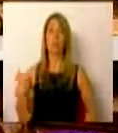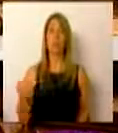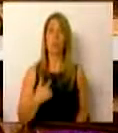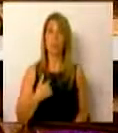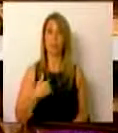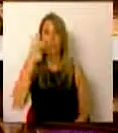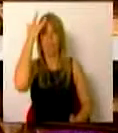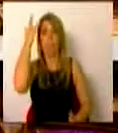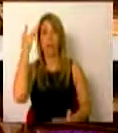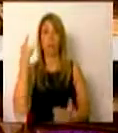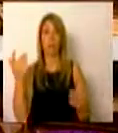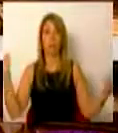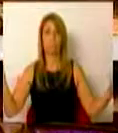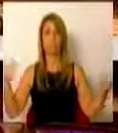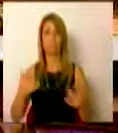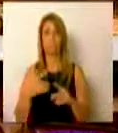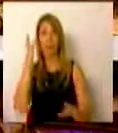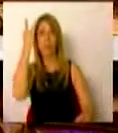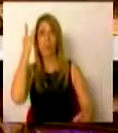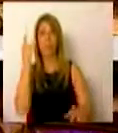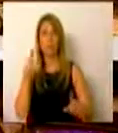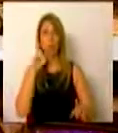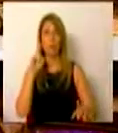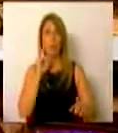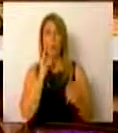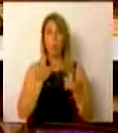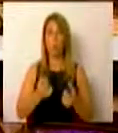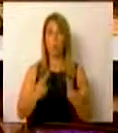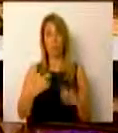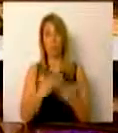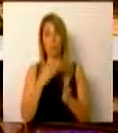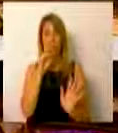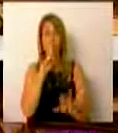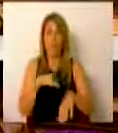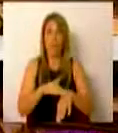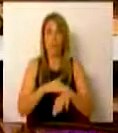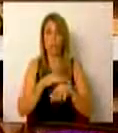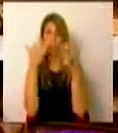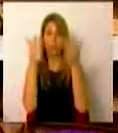intolerância, logo, é um fator fragilizador das democracias. Com esta proposta de lei, ao